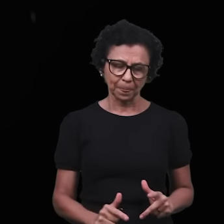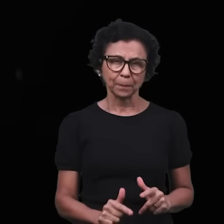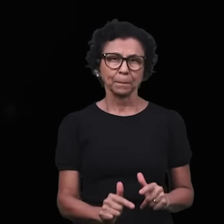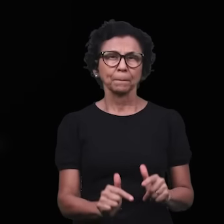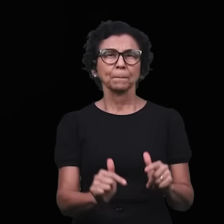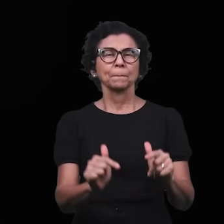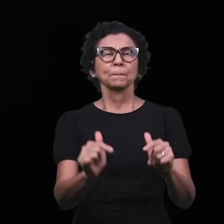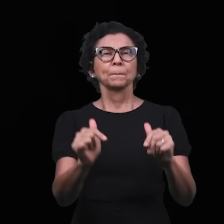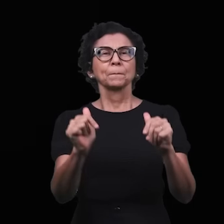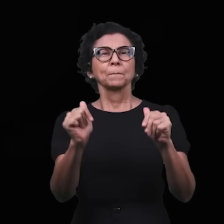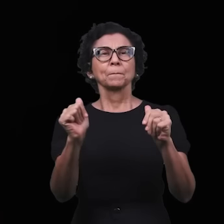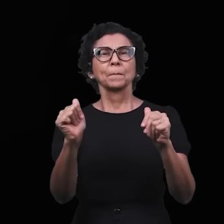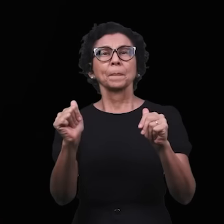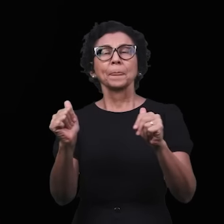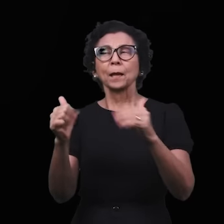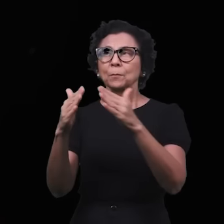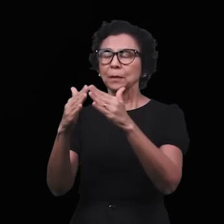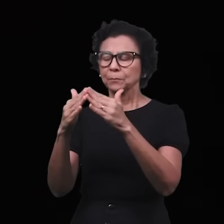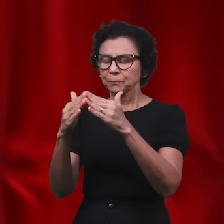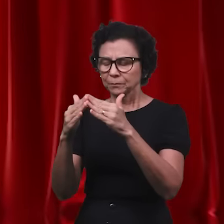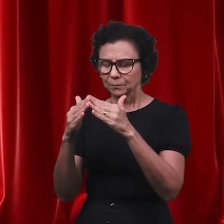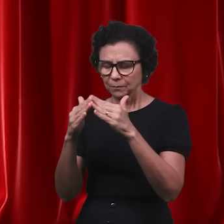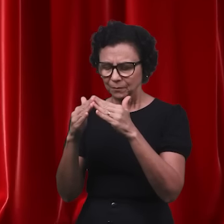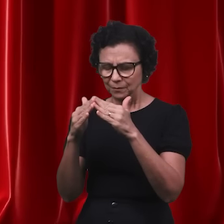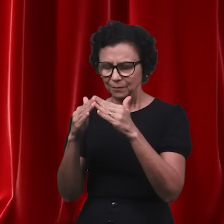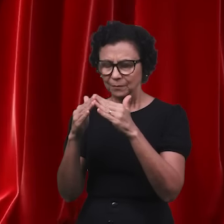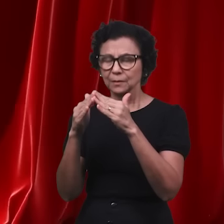Jesus em mim,